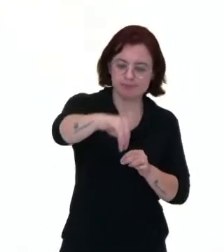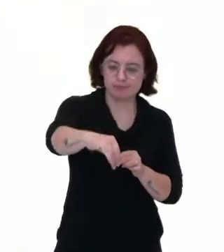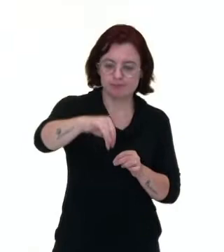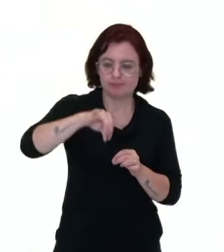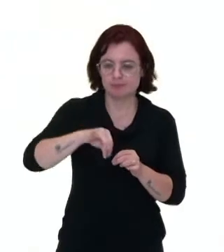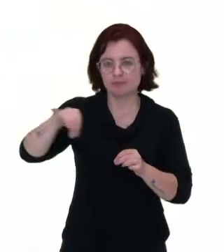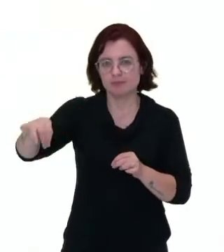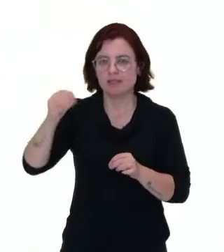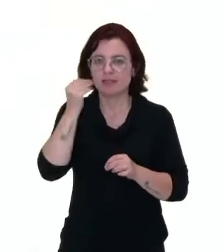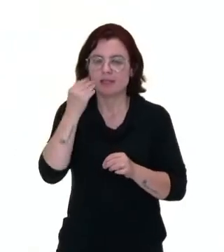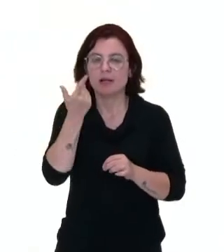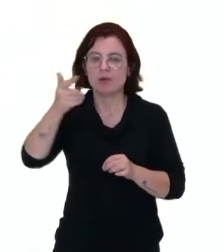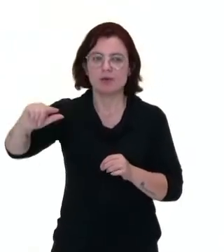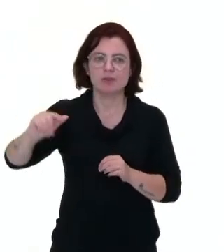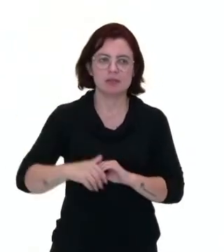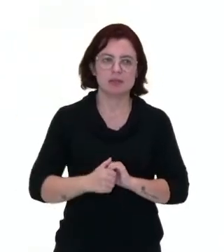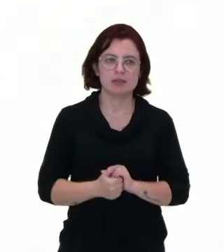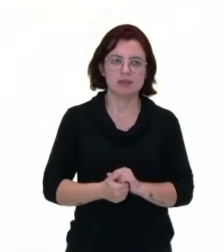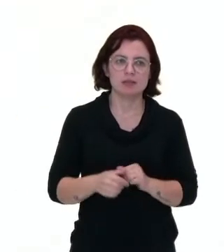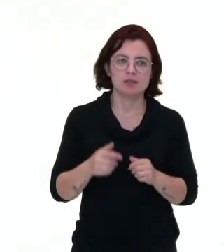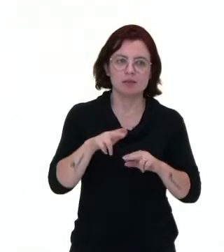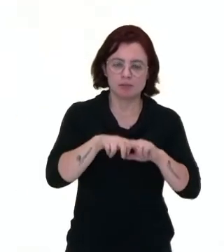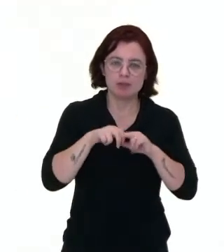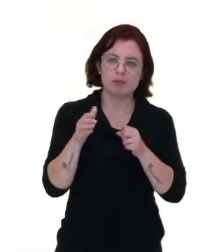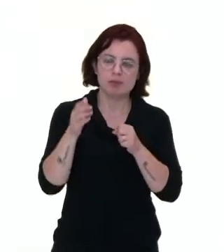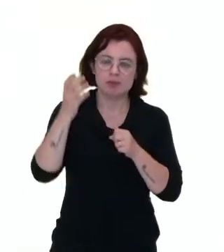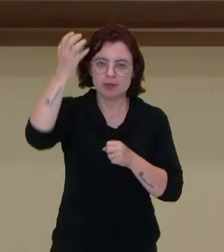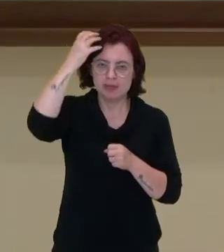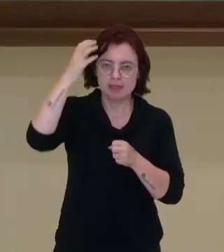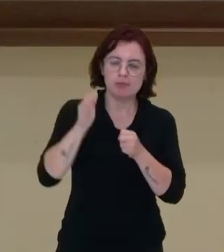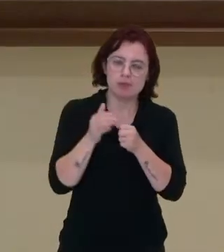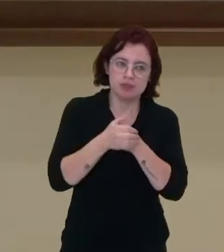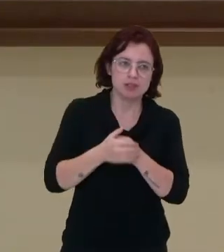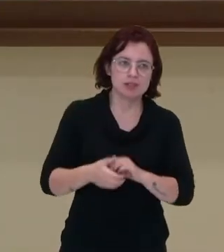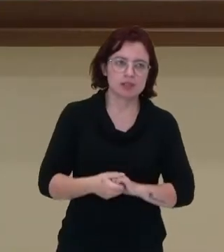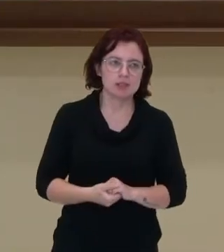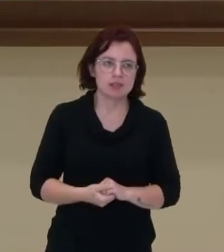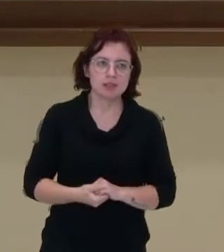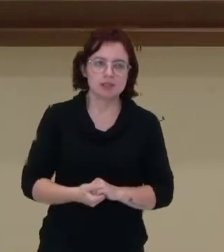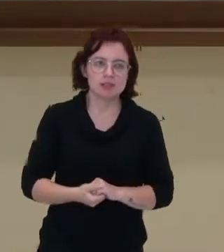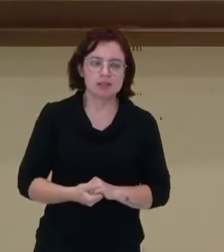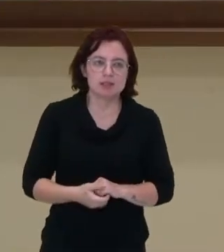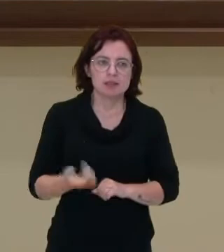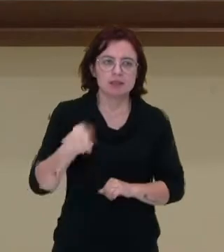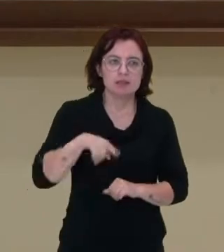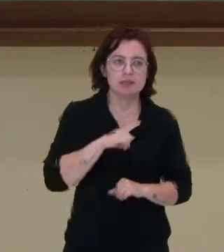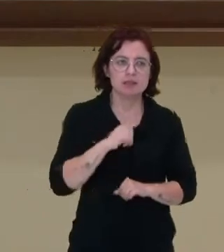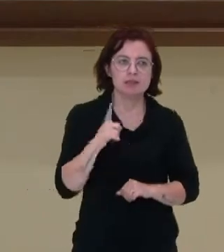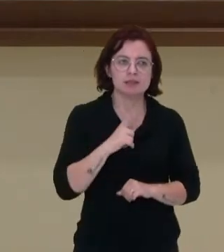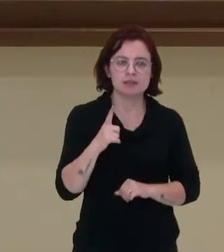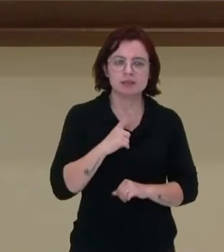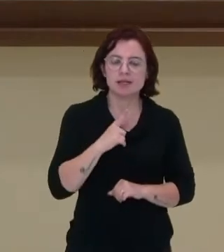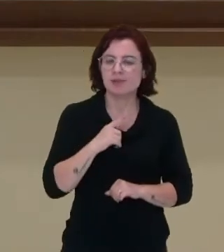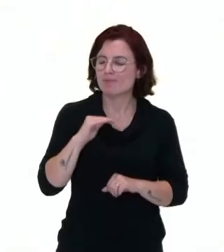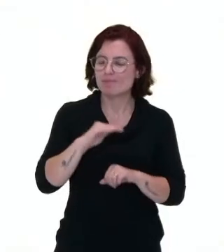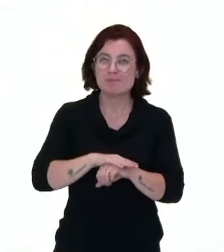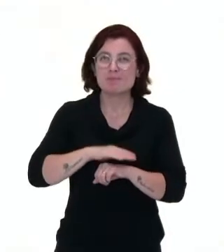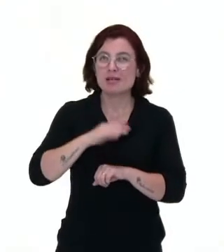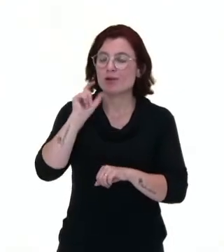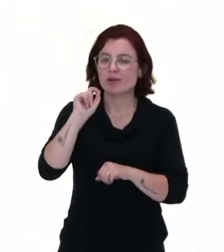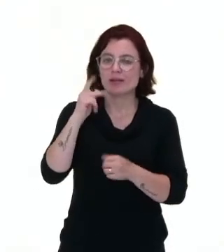fazer outra, de modo que o rei fique protegido. E aqui a gente tem um dos maiores erros